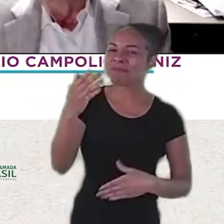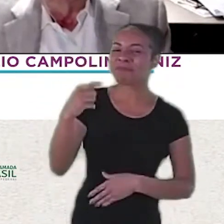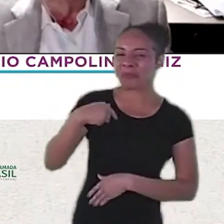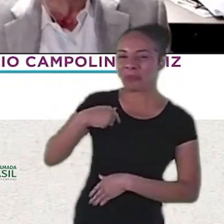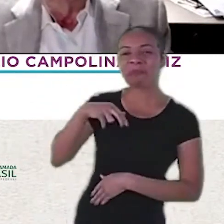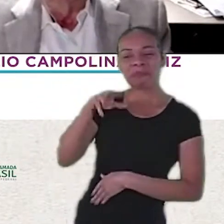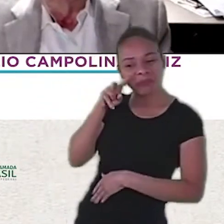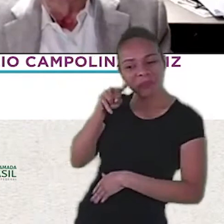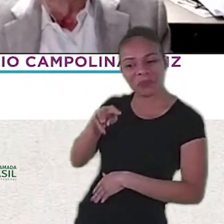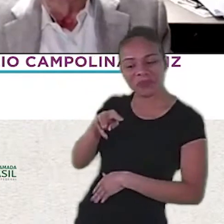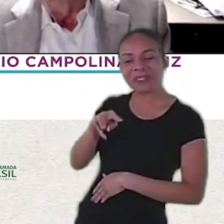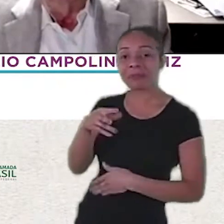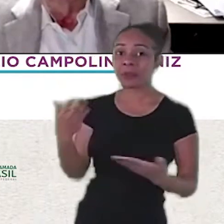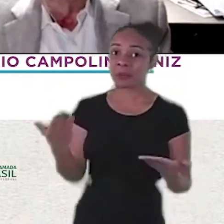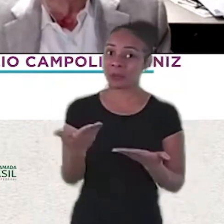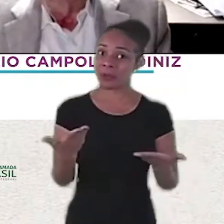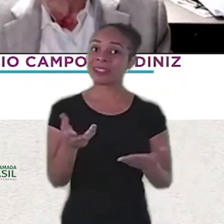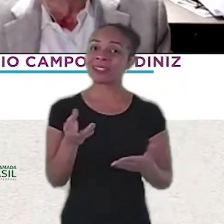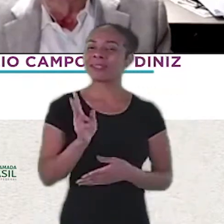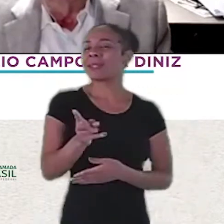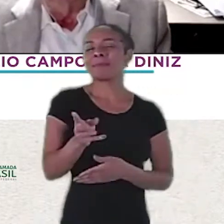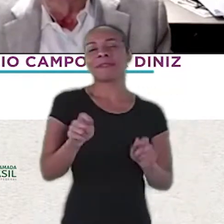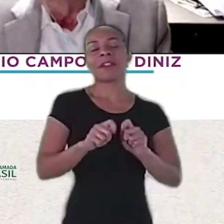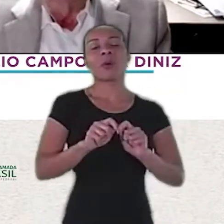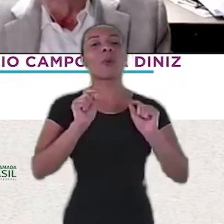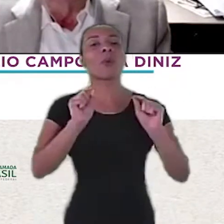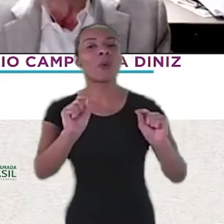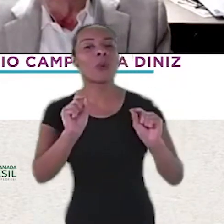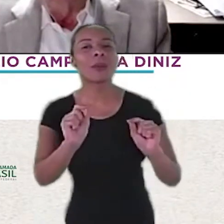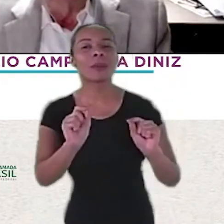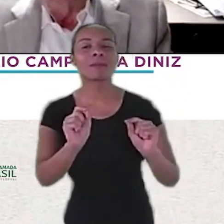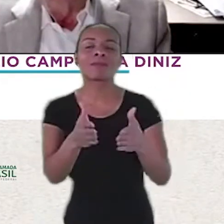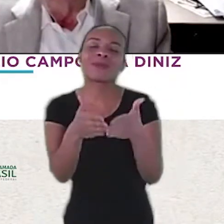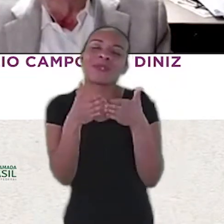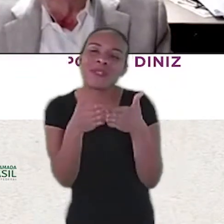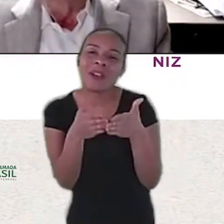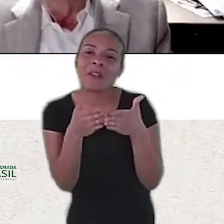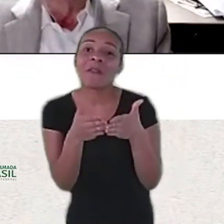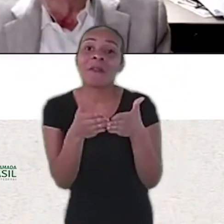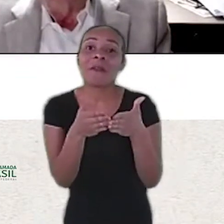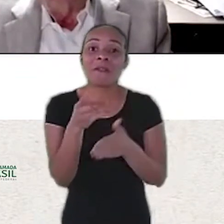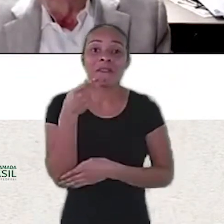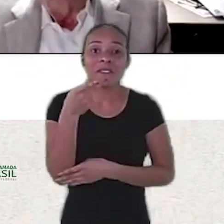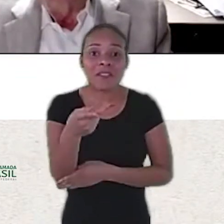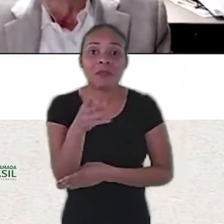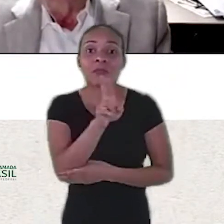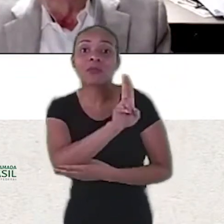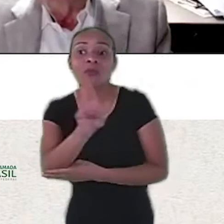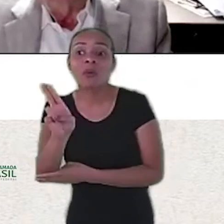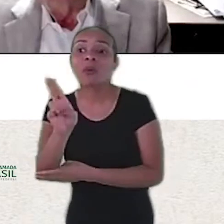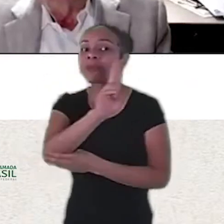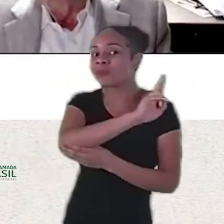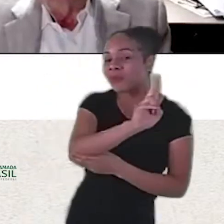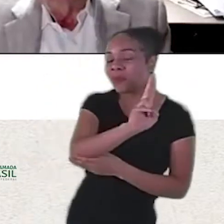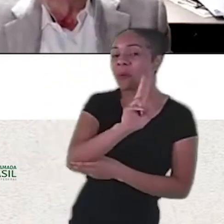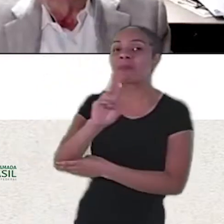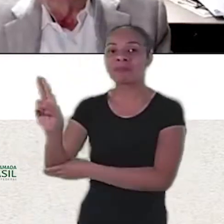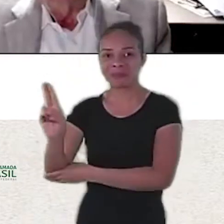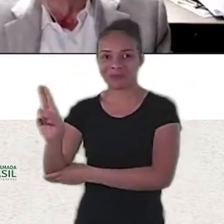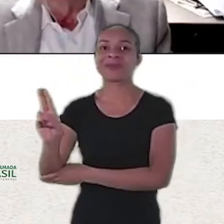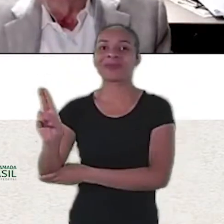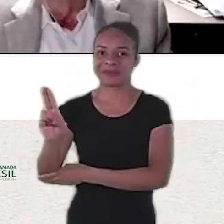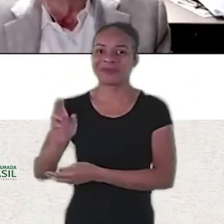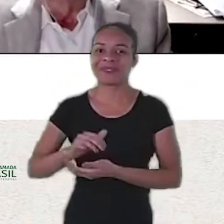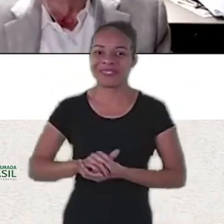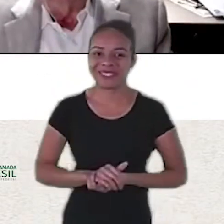Carol, por favor, fale o nome dos nossos convidados hoje. Começando pelo Francisco